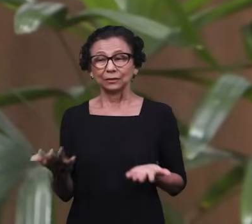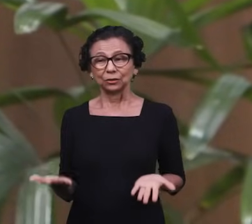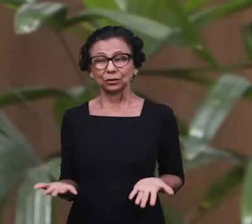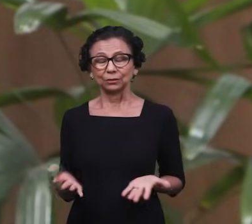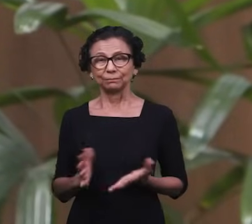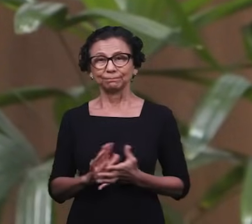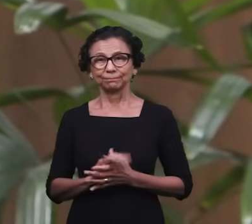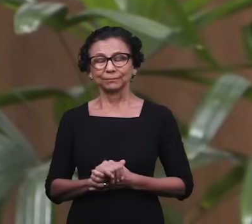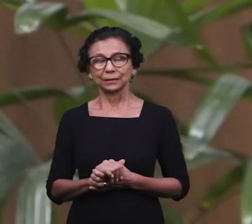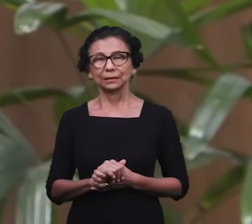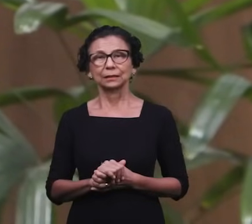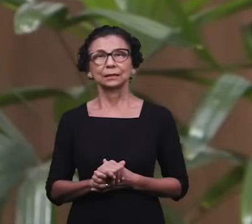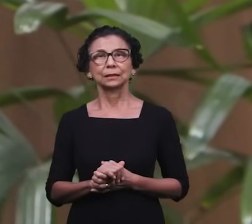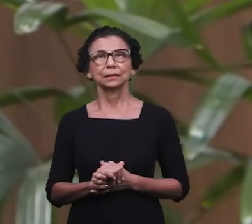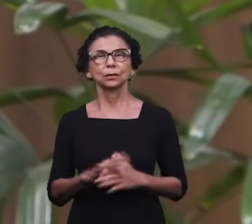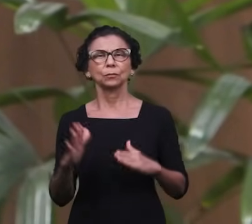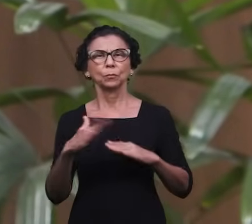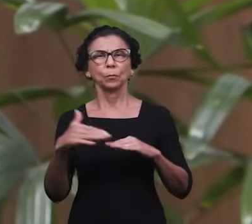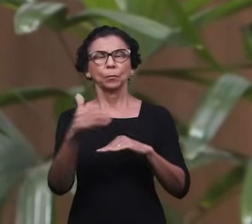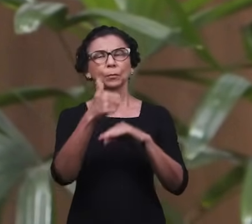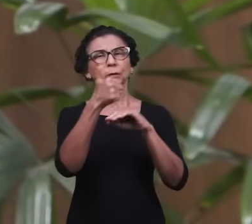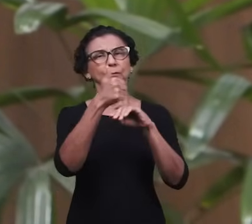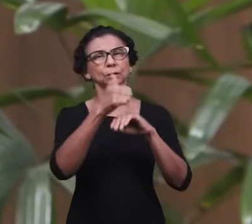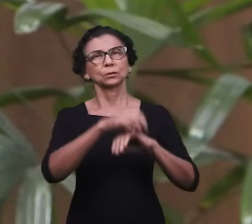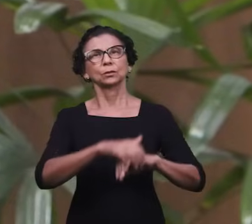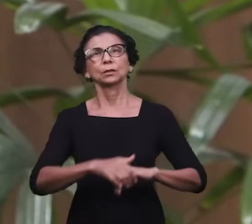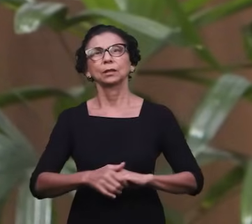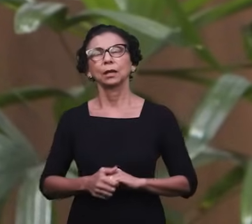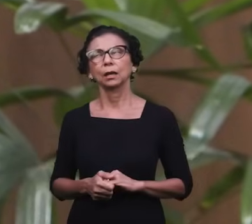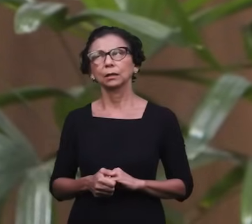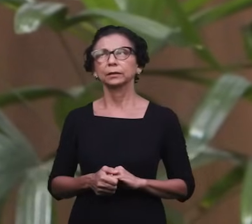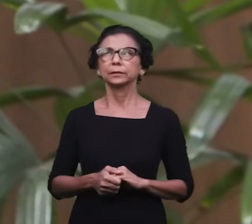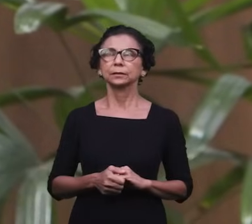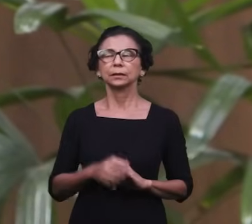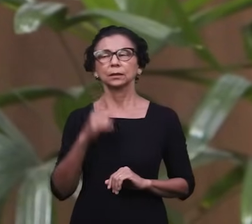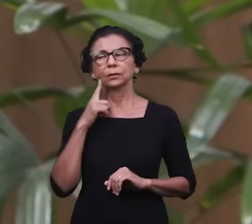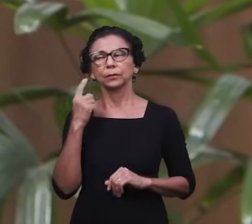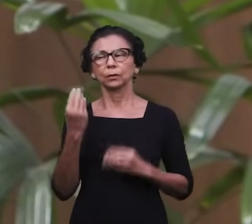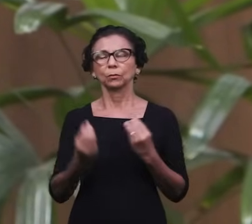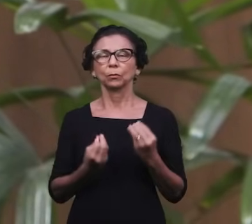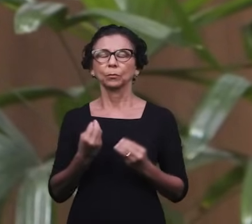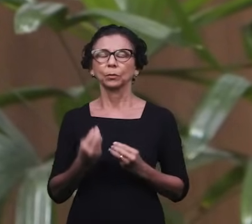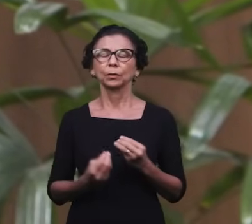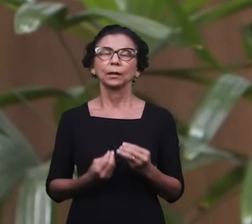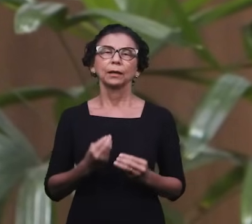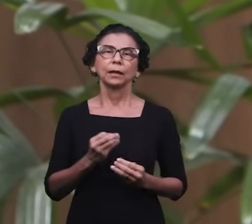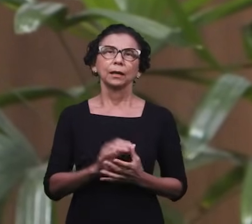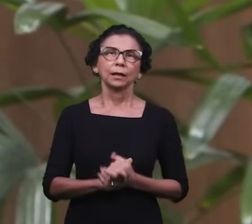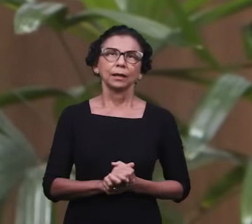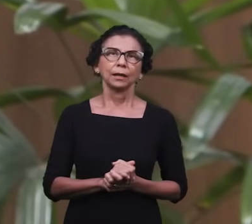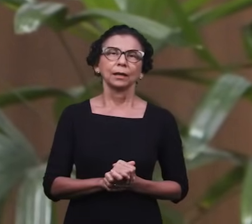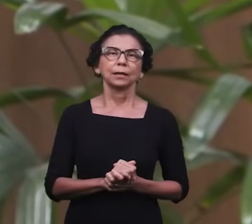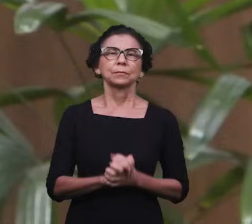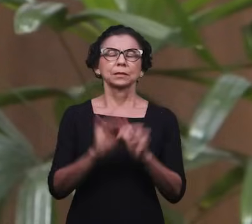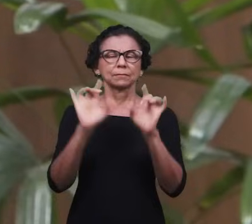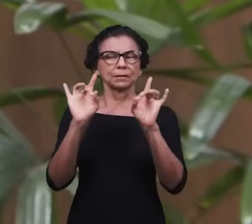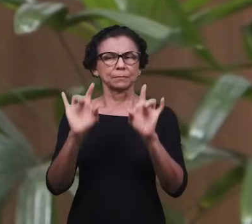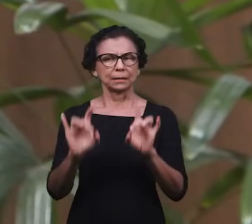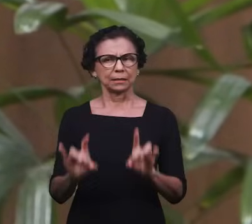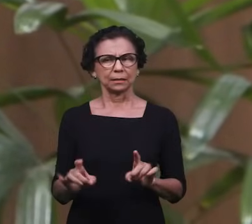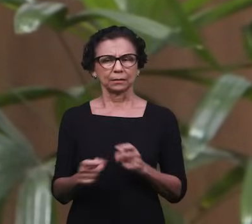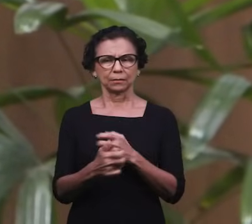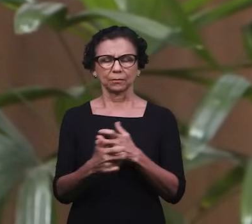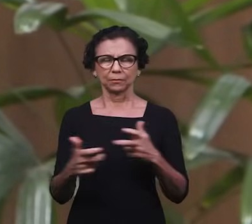multidisciplinar, então muitos profissionais são envolvidos. O diagnóstico, por exemplo, inclui o trabalho de muitos especialistas, né?